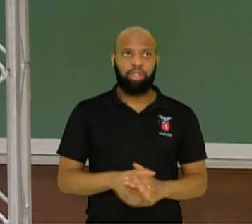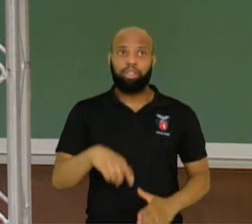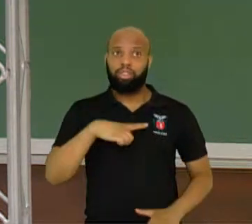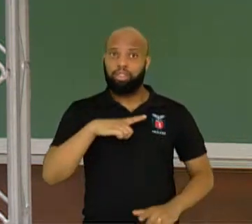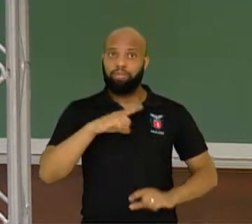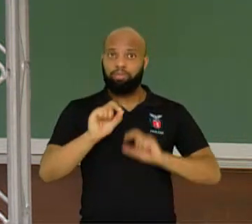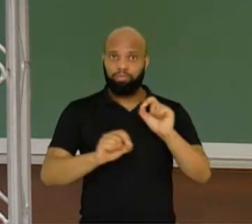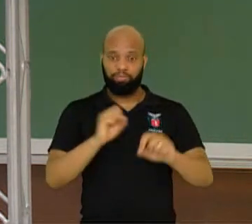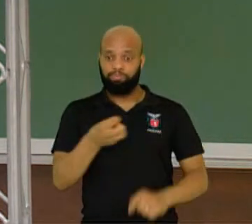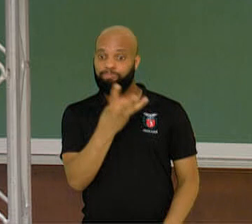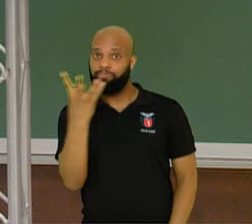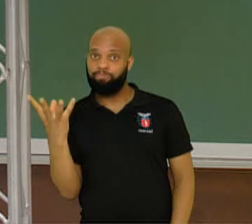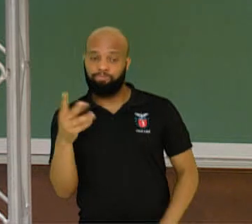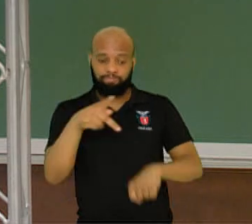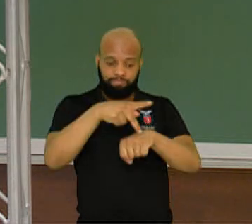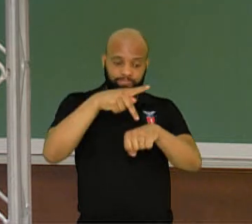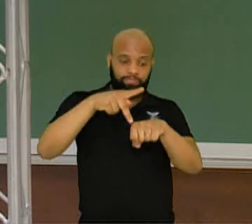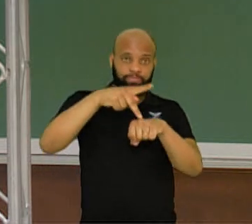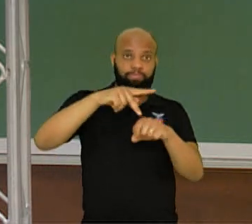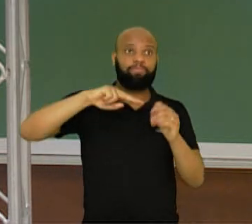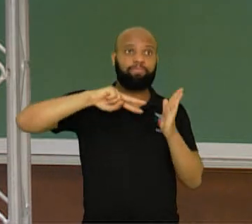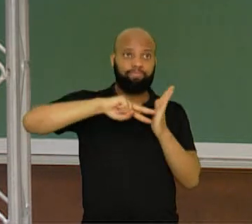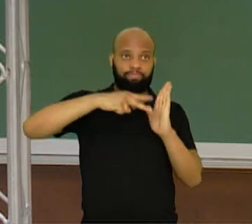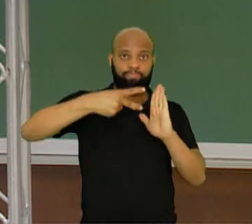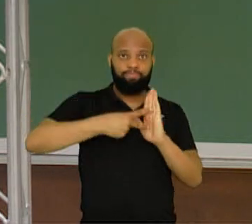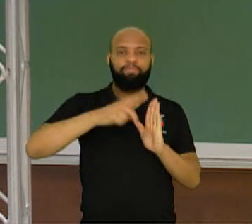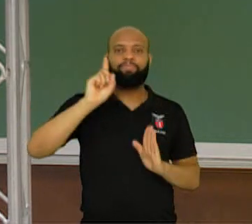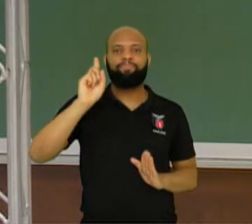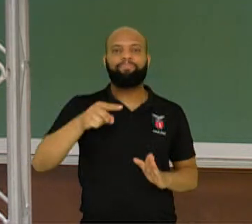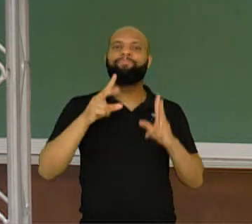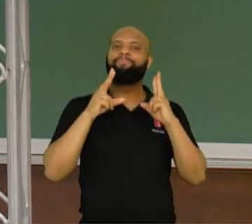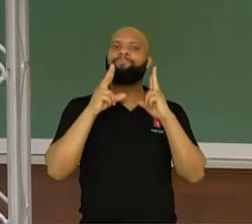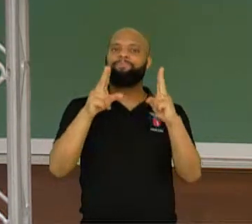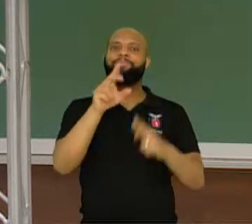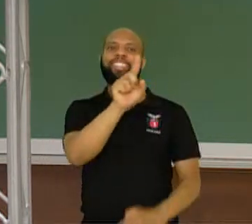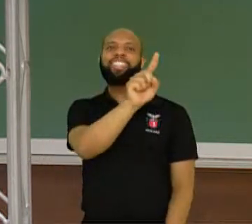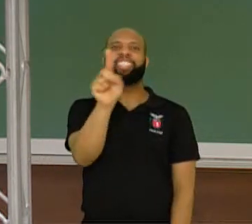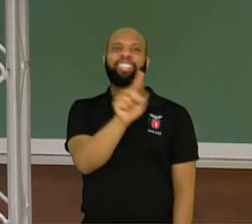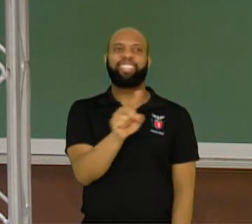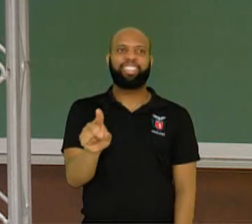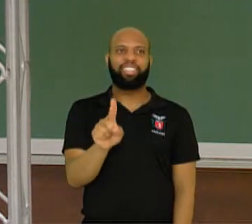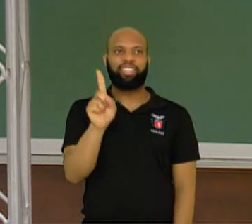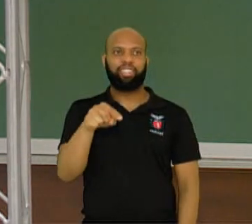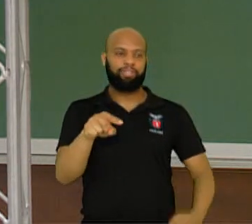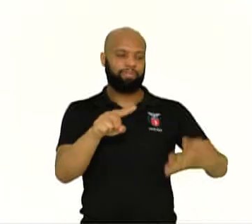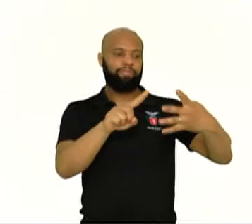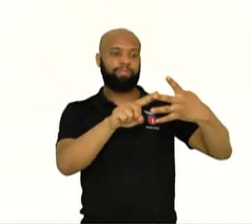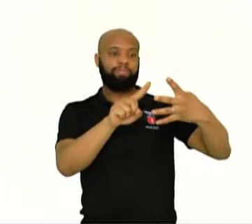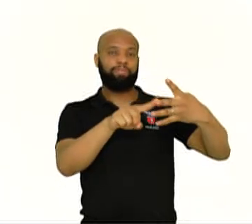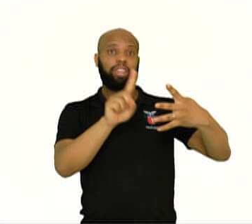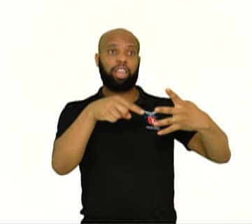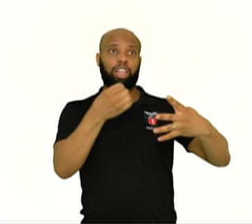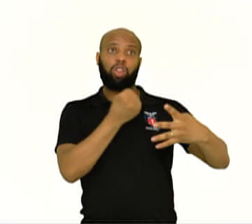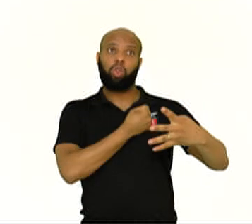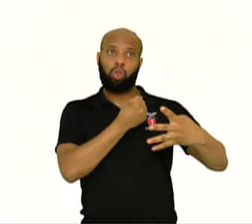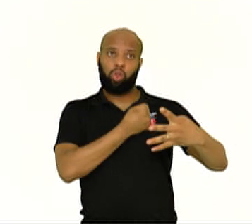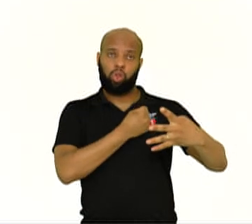que quantidade de prótons é a mesma coisa que Z, que eu chamo de